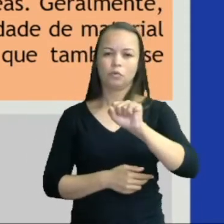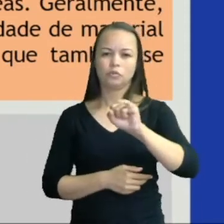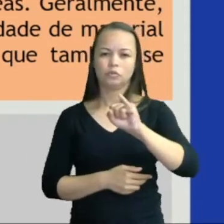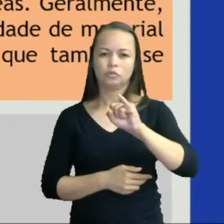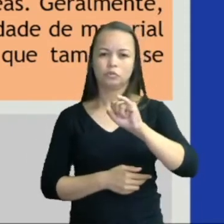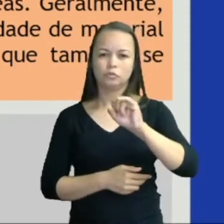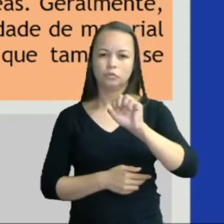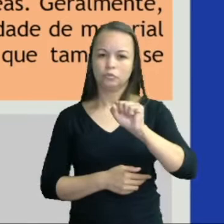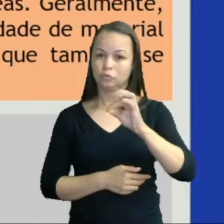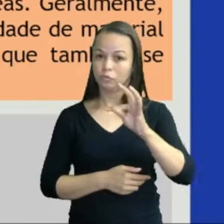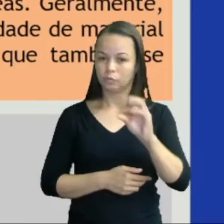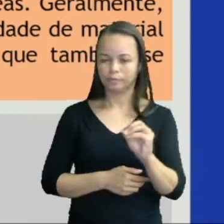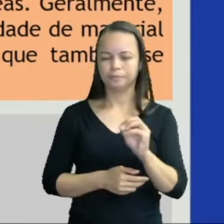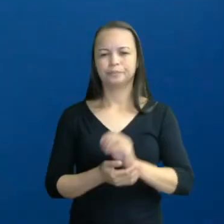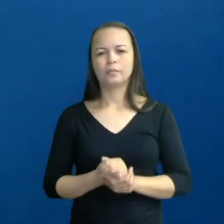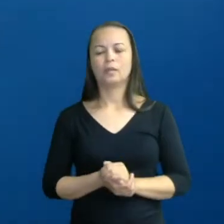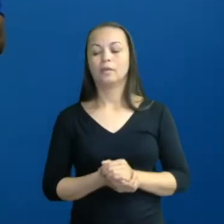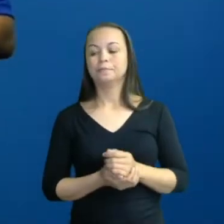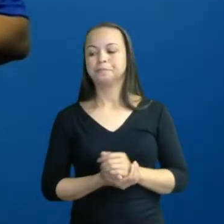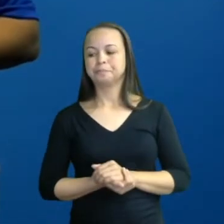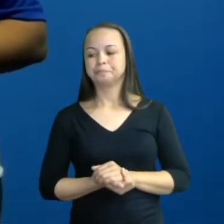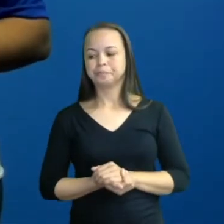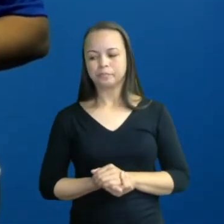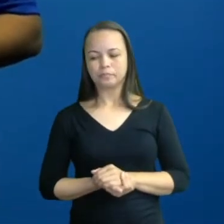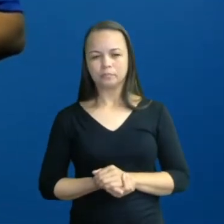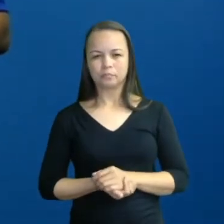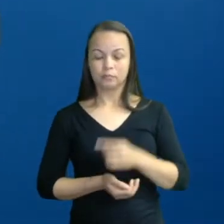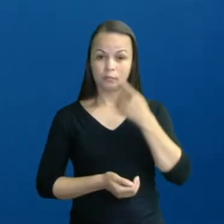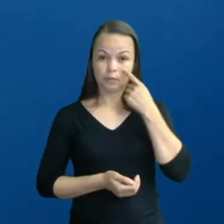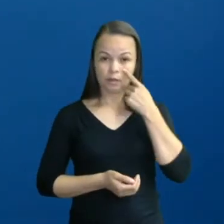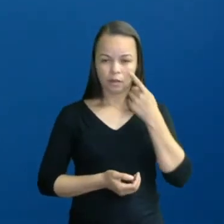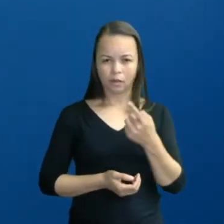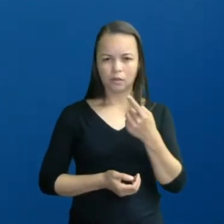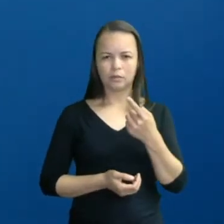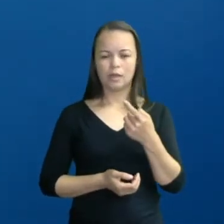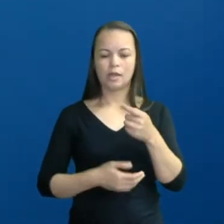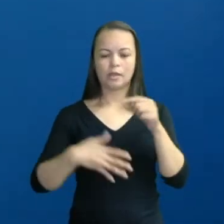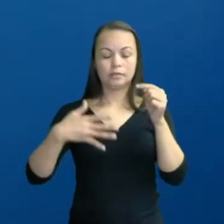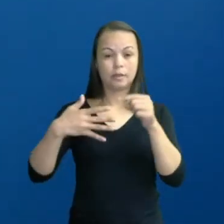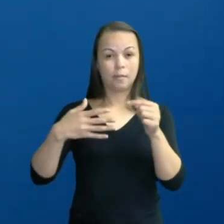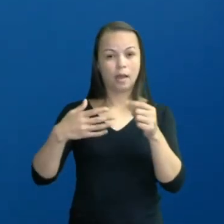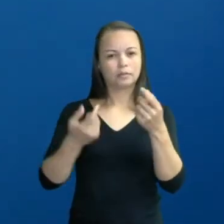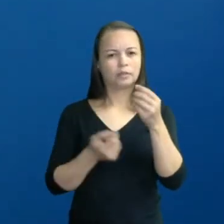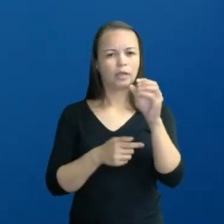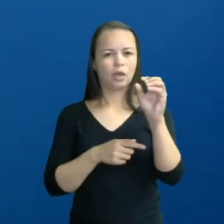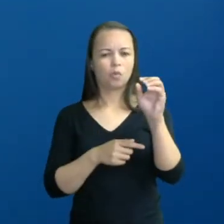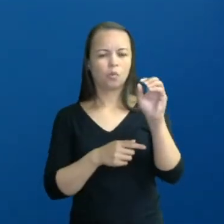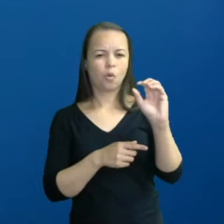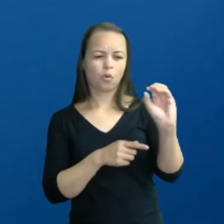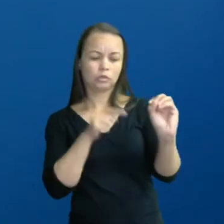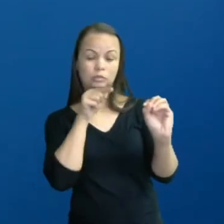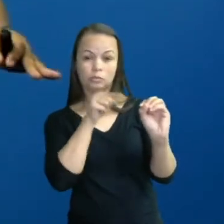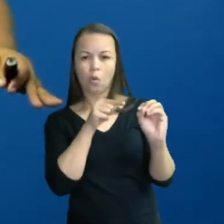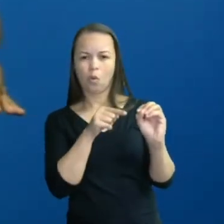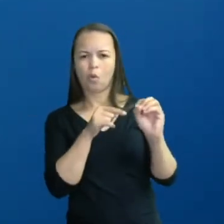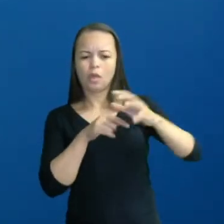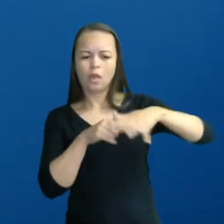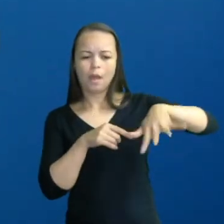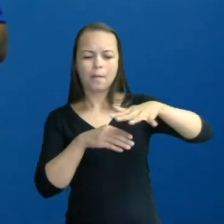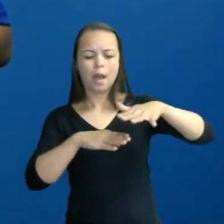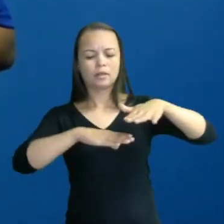solo umífero. Vejam só, essa parte, né, que é o horizonte O, é justamente a parte mais